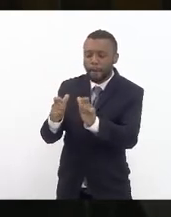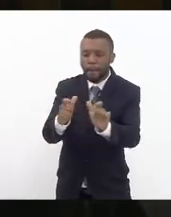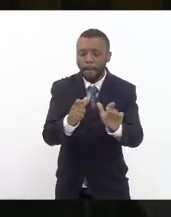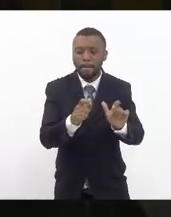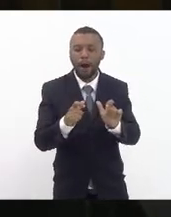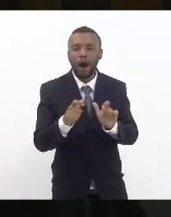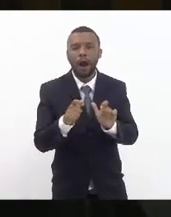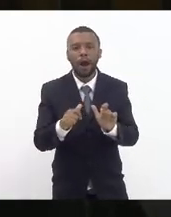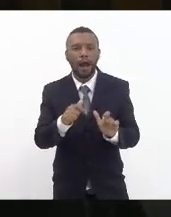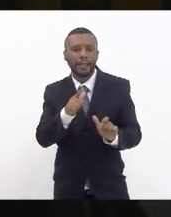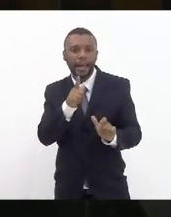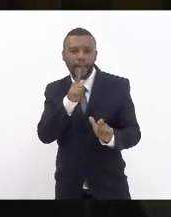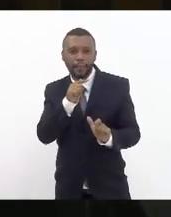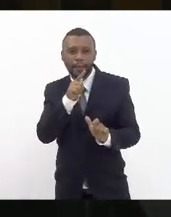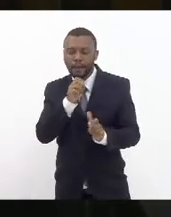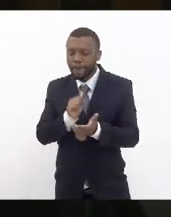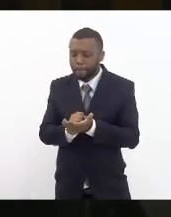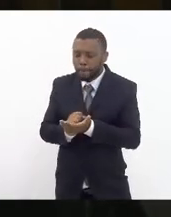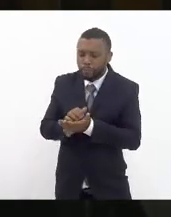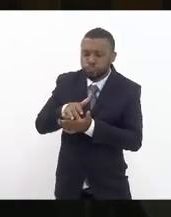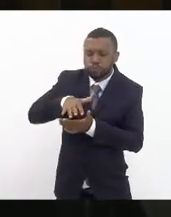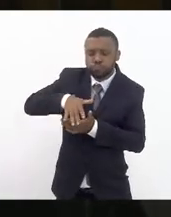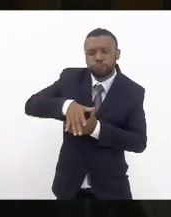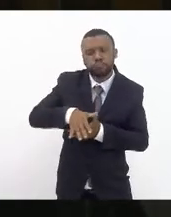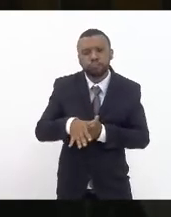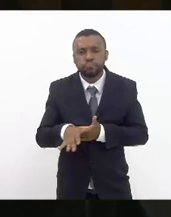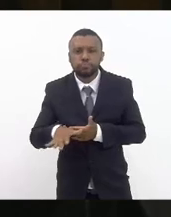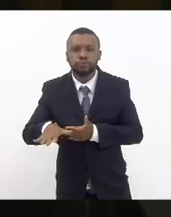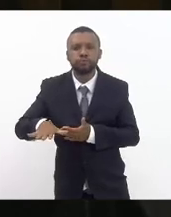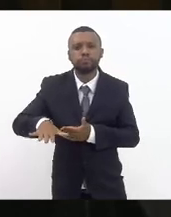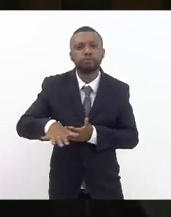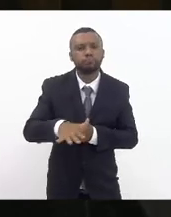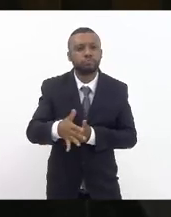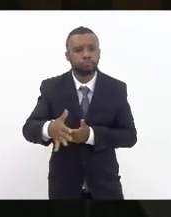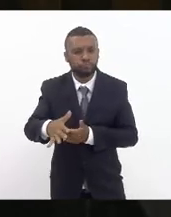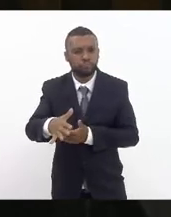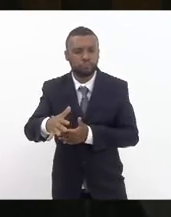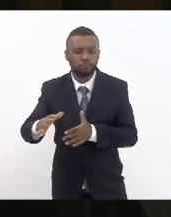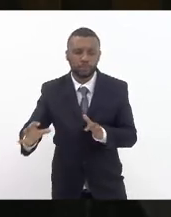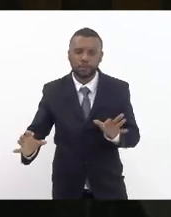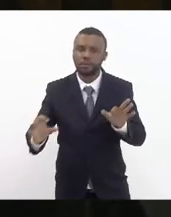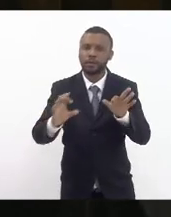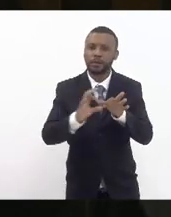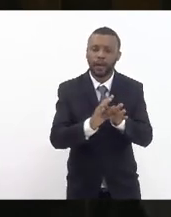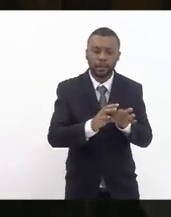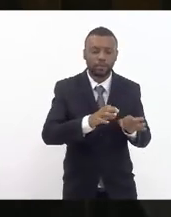bacias hidrográficas que demandam ao Noroeste Fluminense,